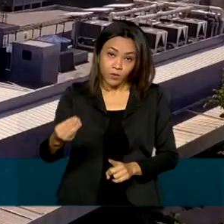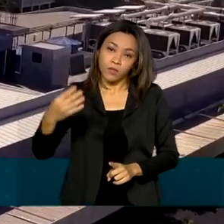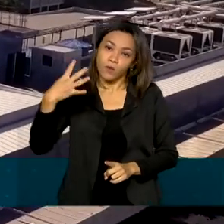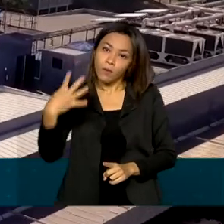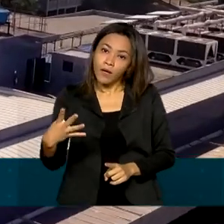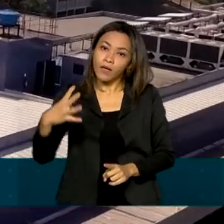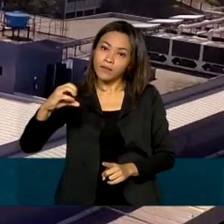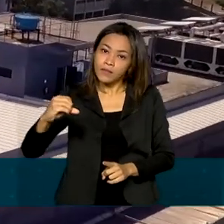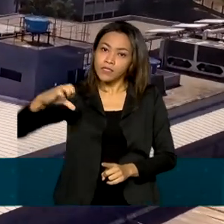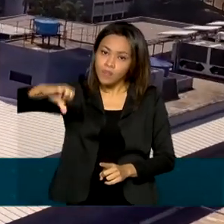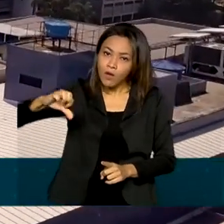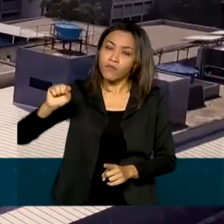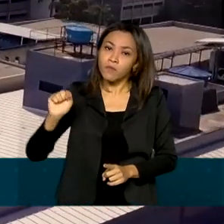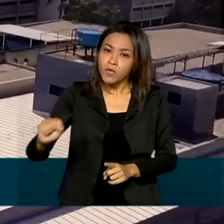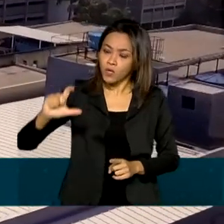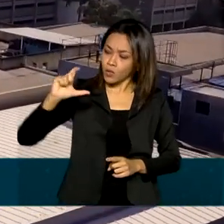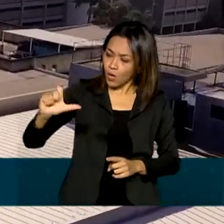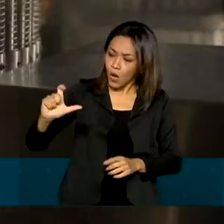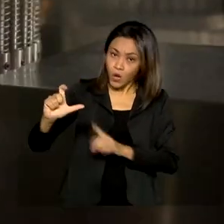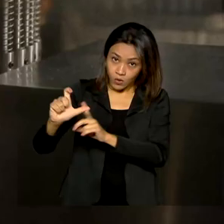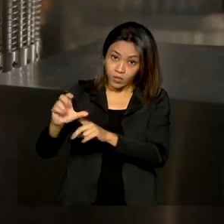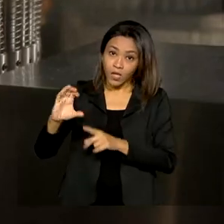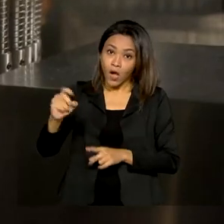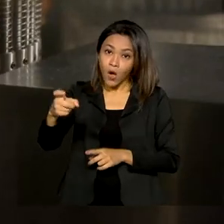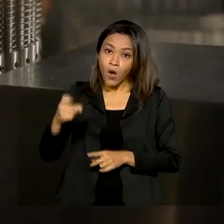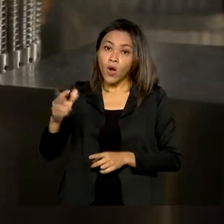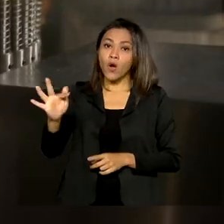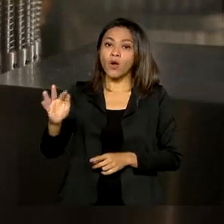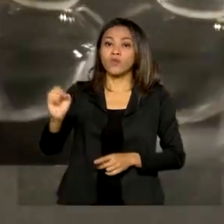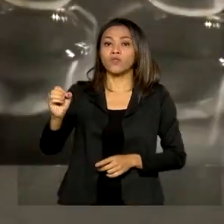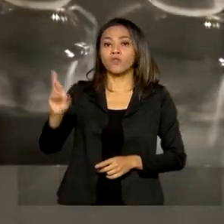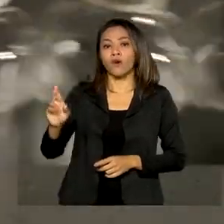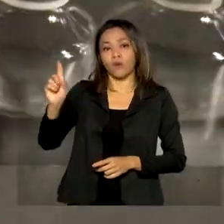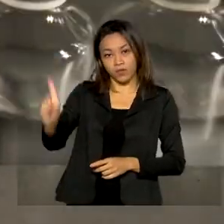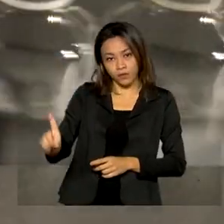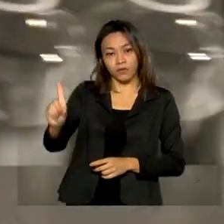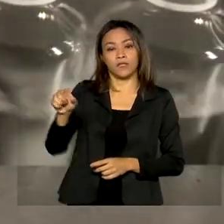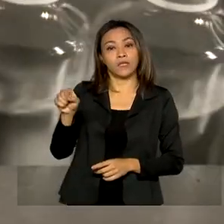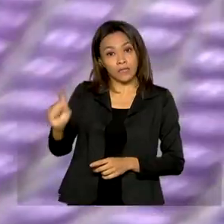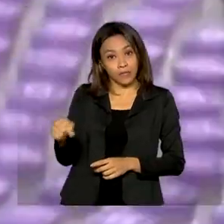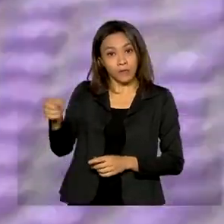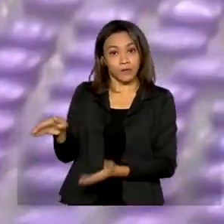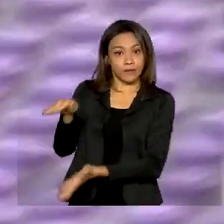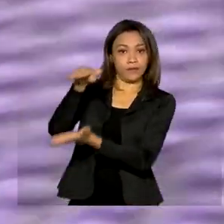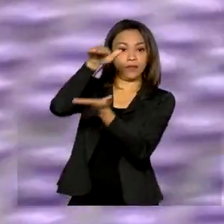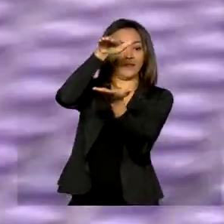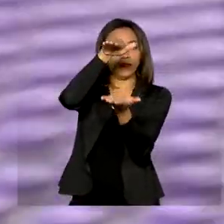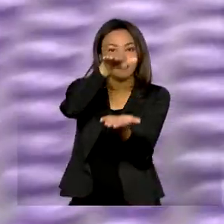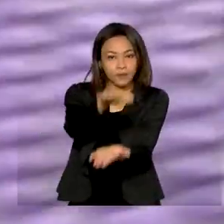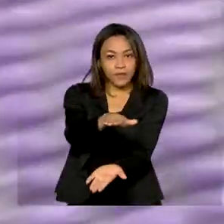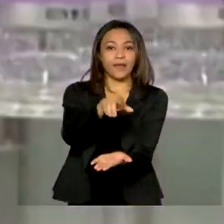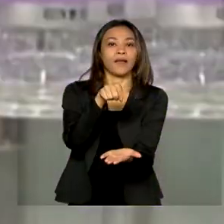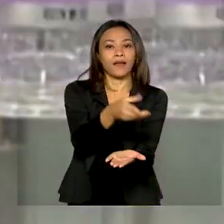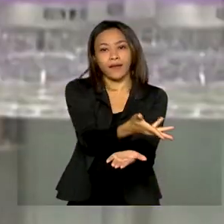e 409 mil doses da Oxford-AstraZeneca produzidas e entregues ao Sistema Nacional de Imunização.